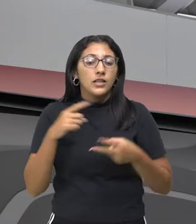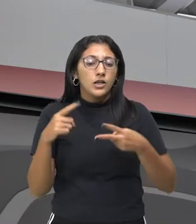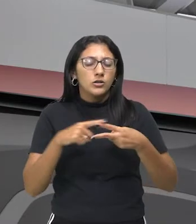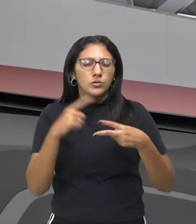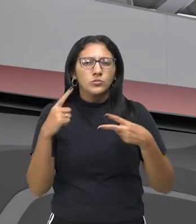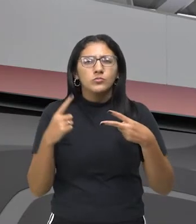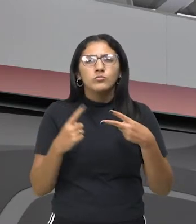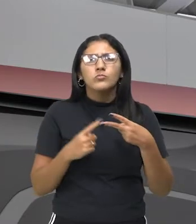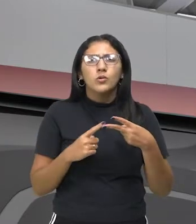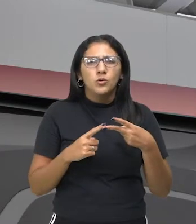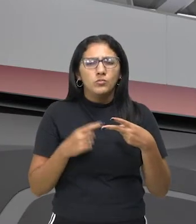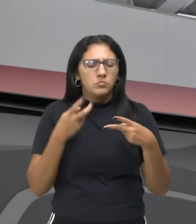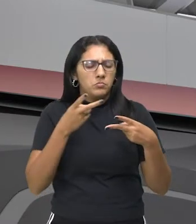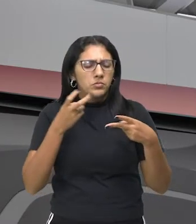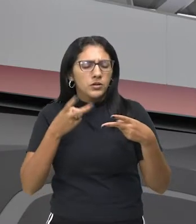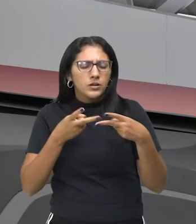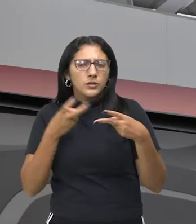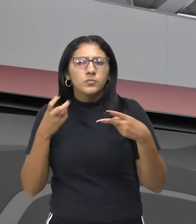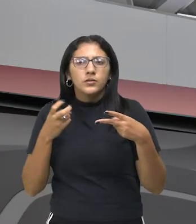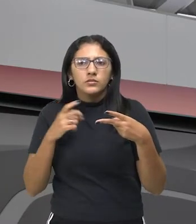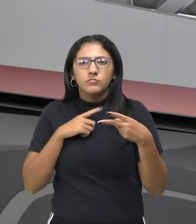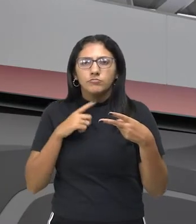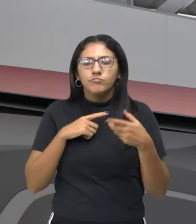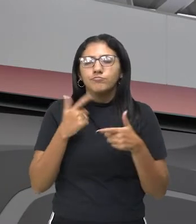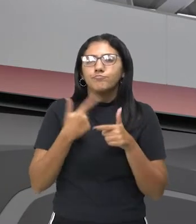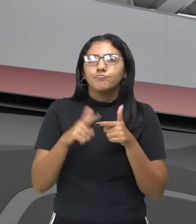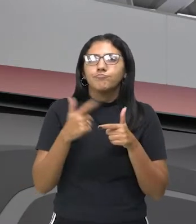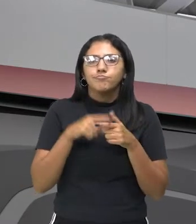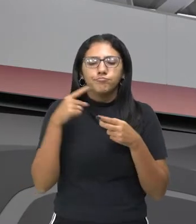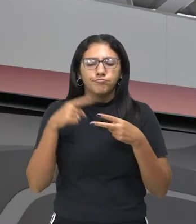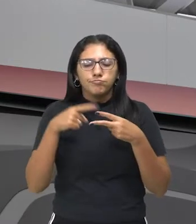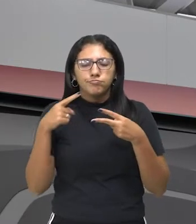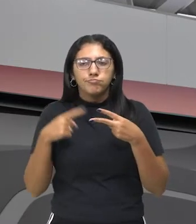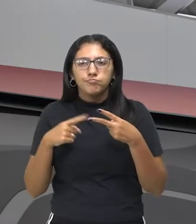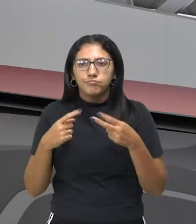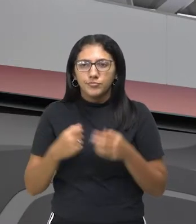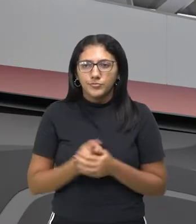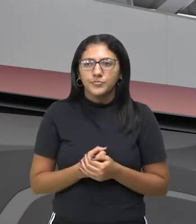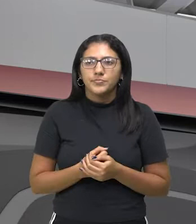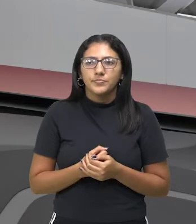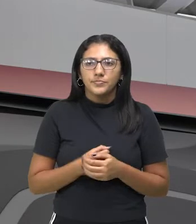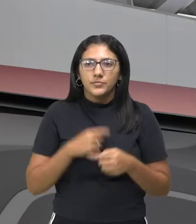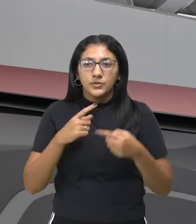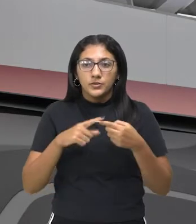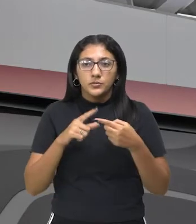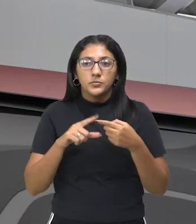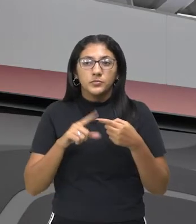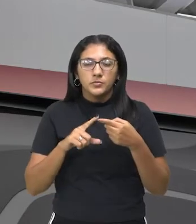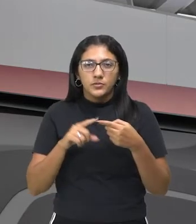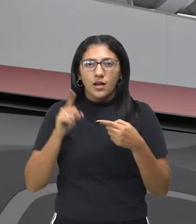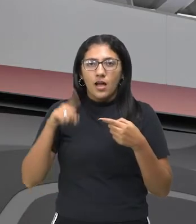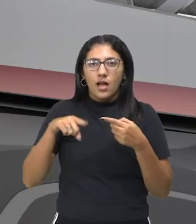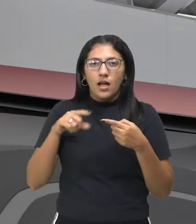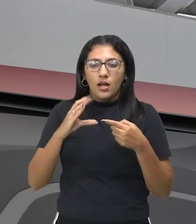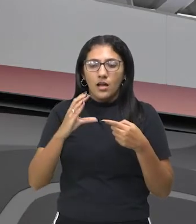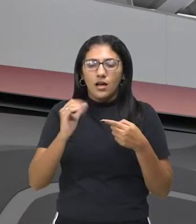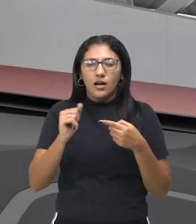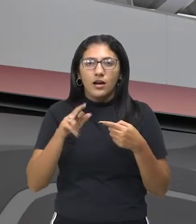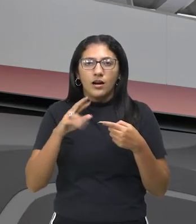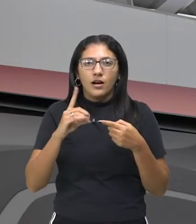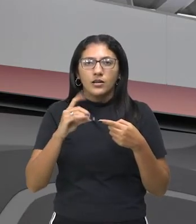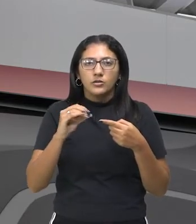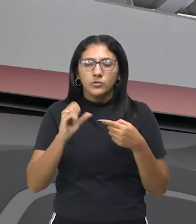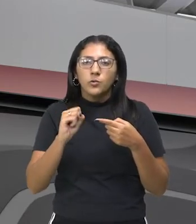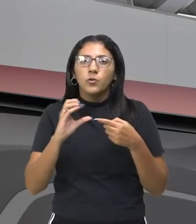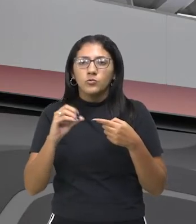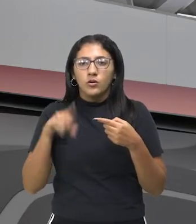pontos onde a gente vai ter os problemas, que aí é apontado pelo Cardoso, que é líder do povo Banil, que ele diz: